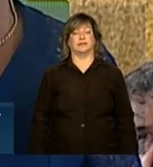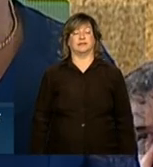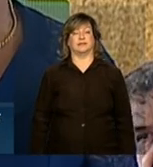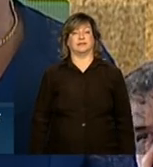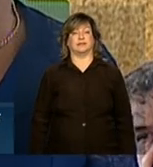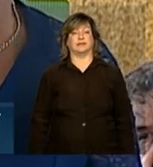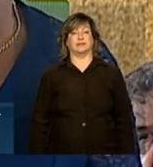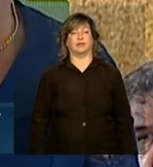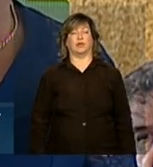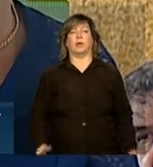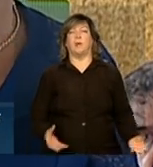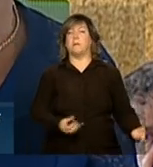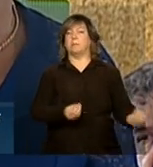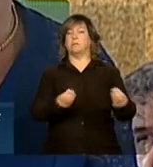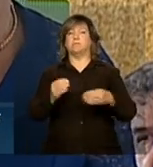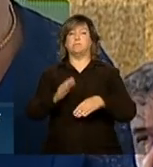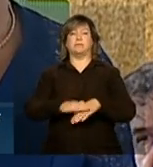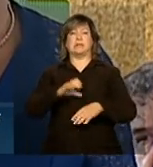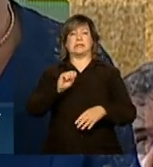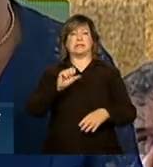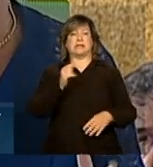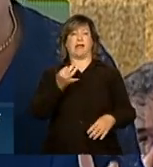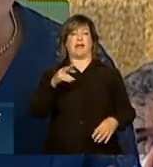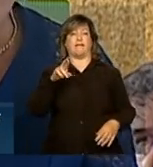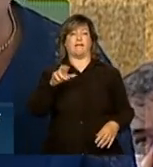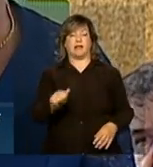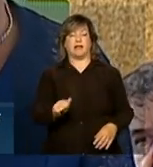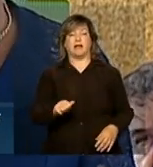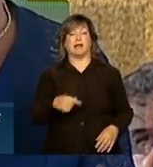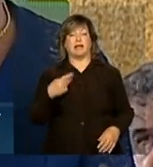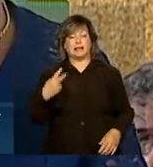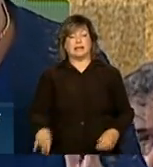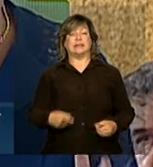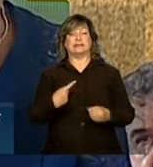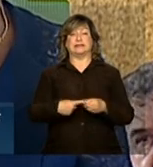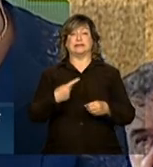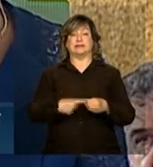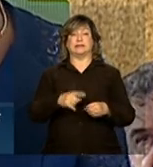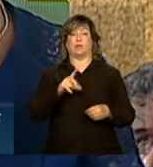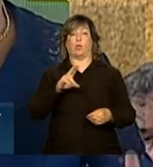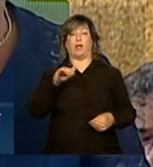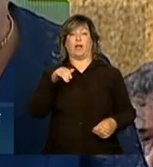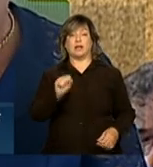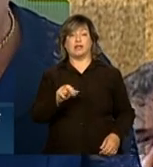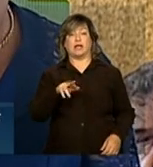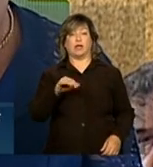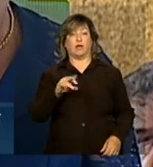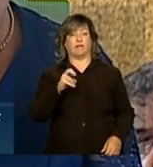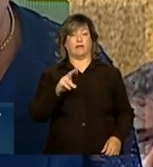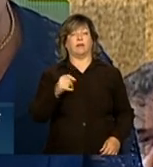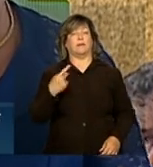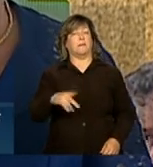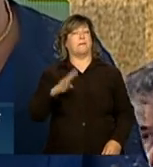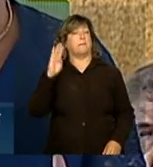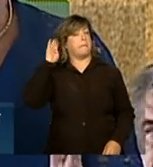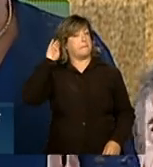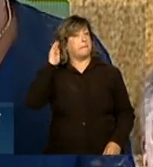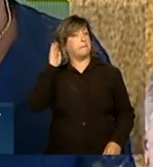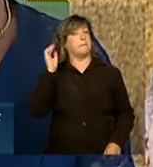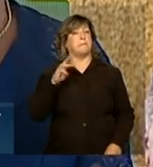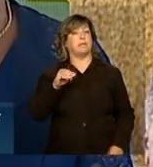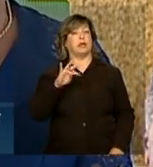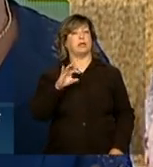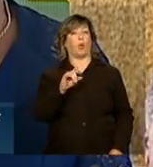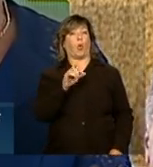a fartura da safra em Lucas do Rio Verde, no Mato Grosso e no Brasil.